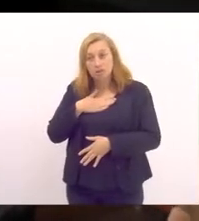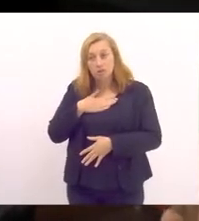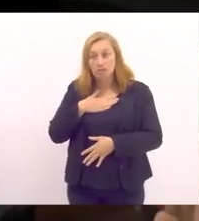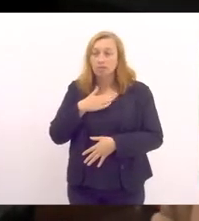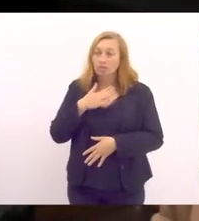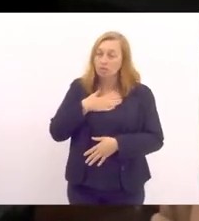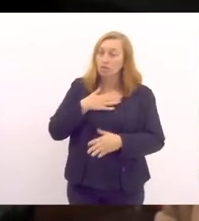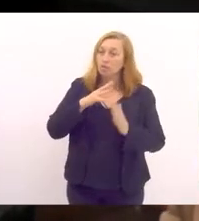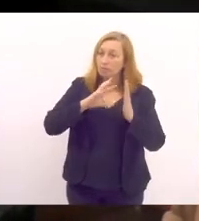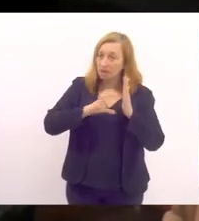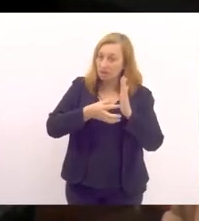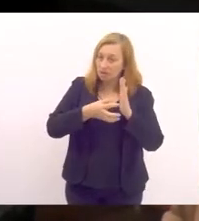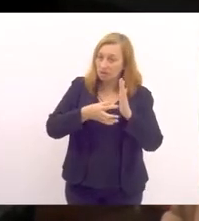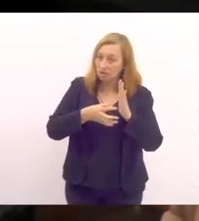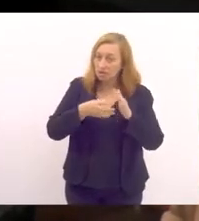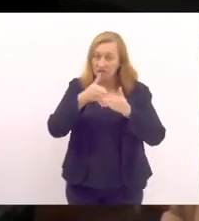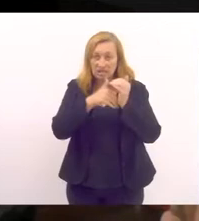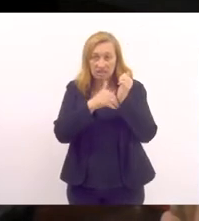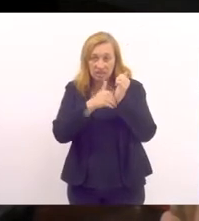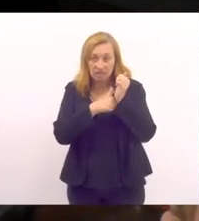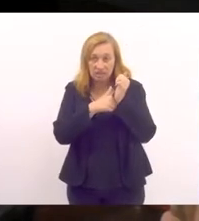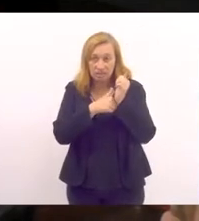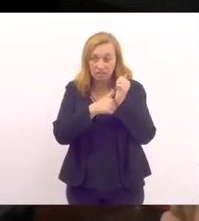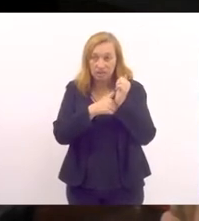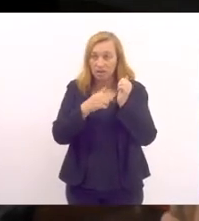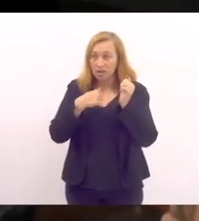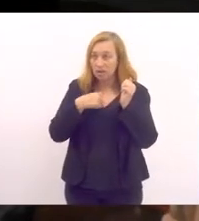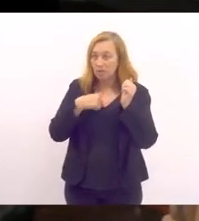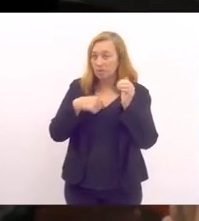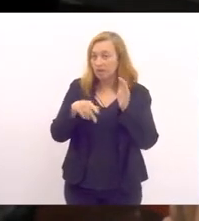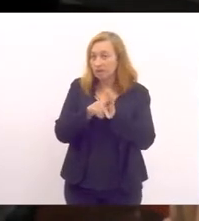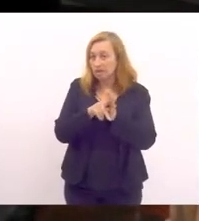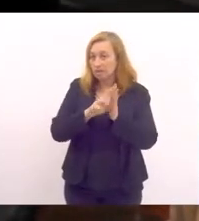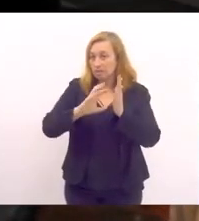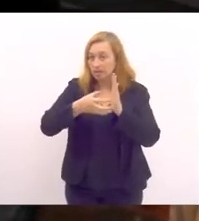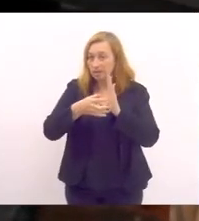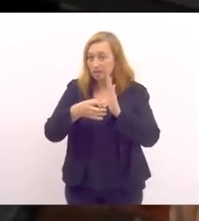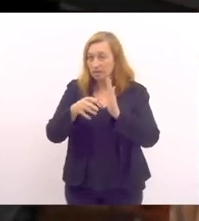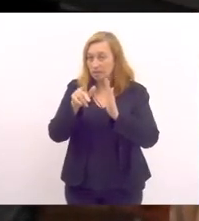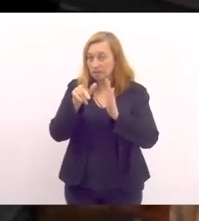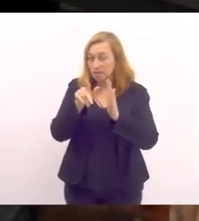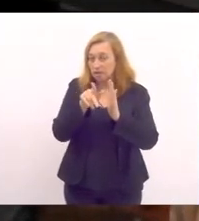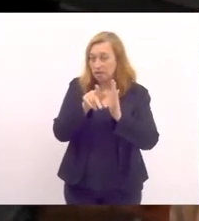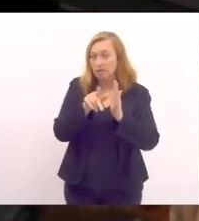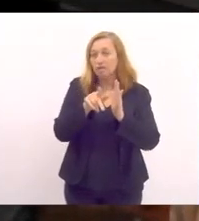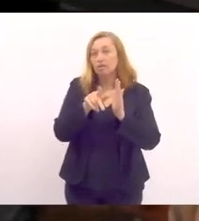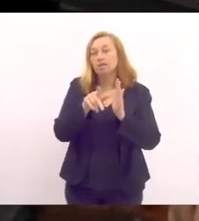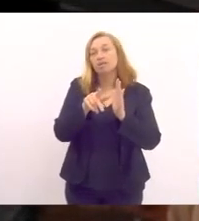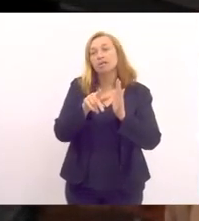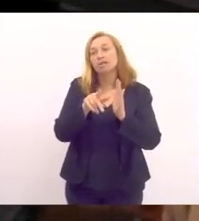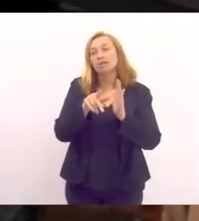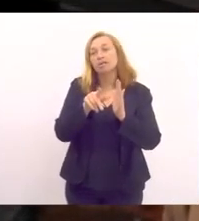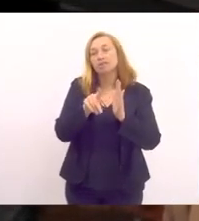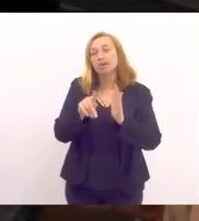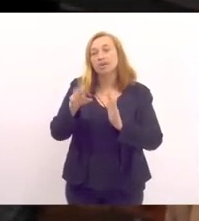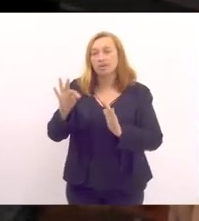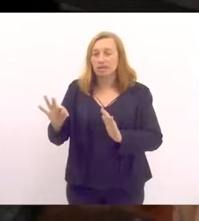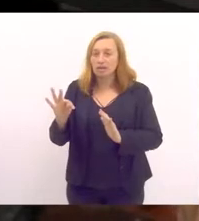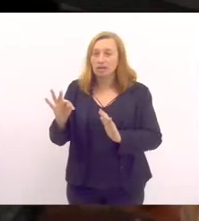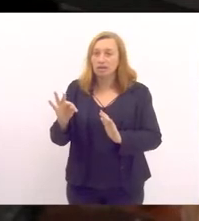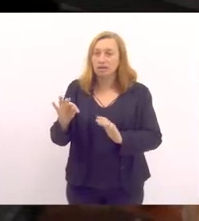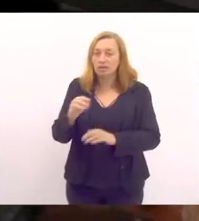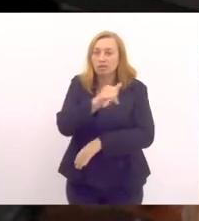partido, não é segredo para ninguém, que eu sou do PT. Em 2008, eu era candidato a vereador pelo PT no Rio de